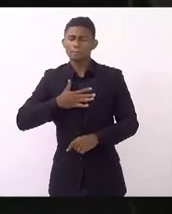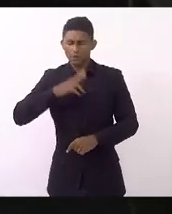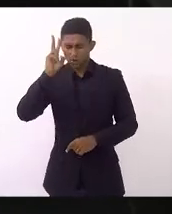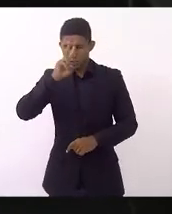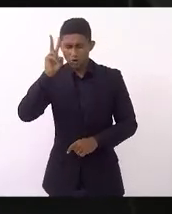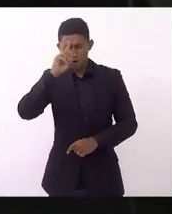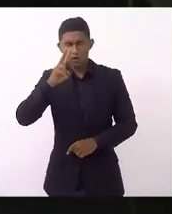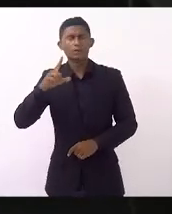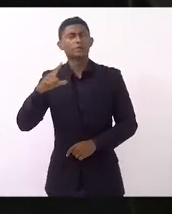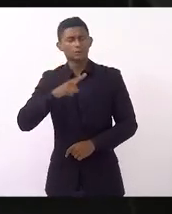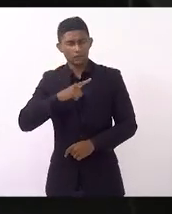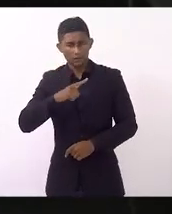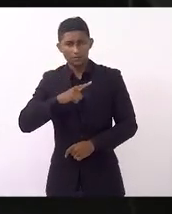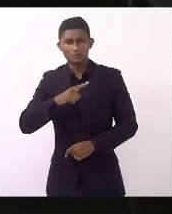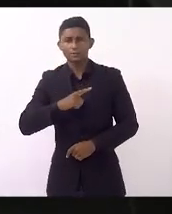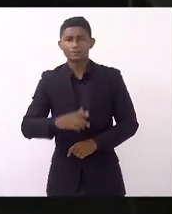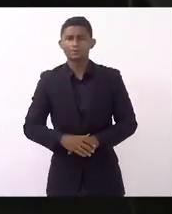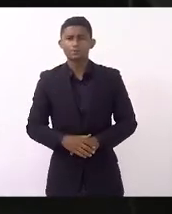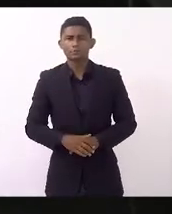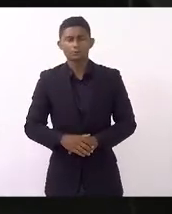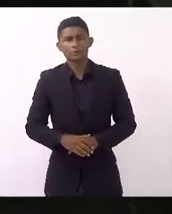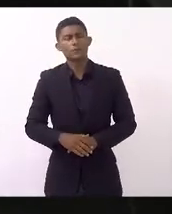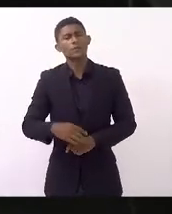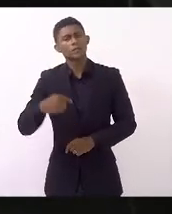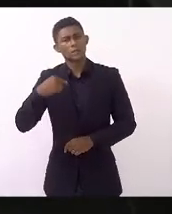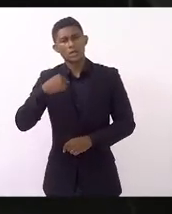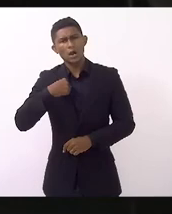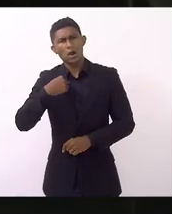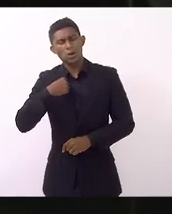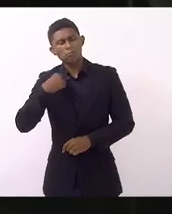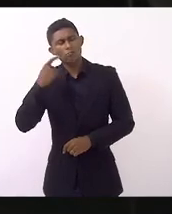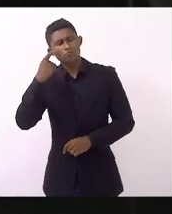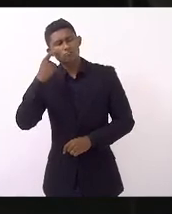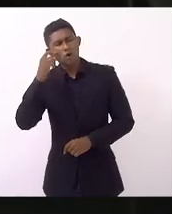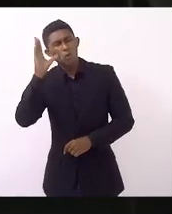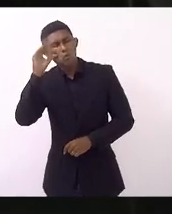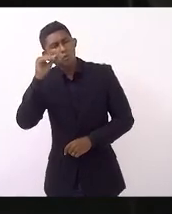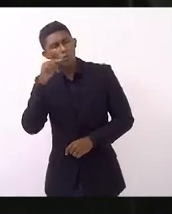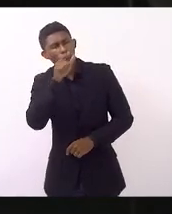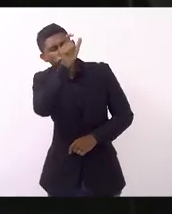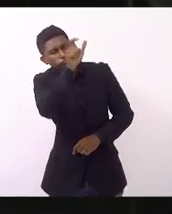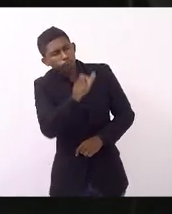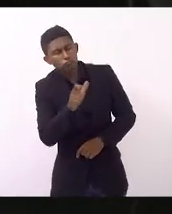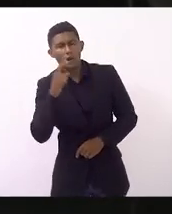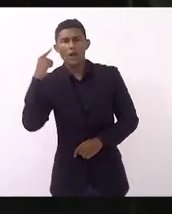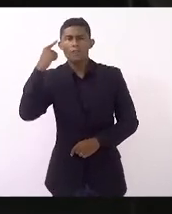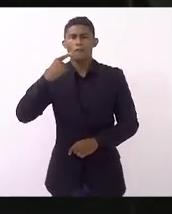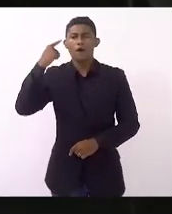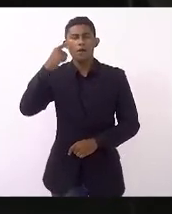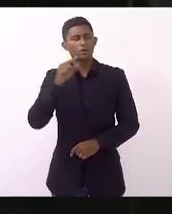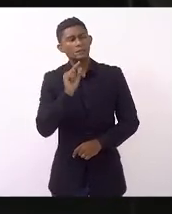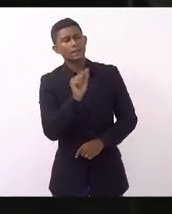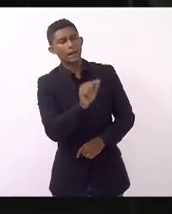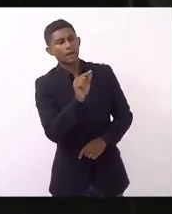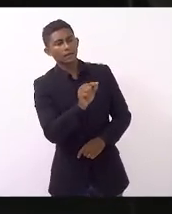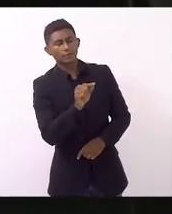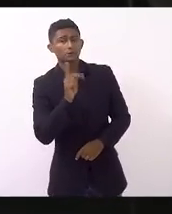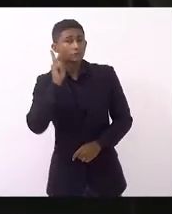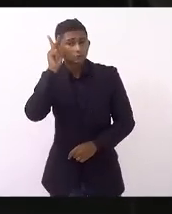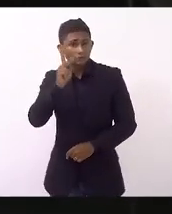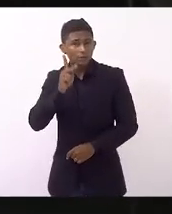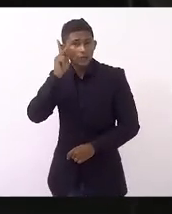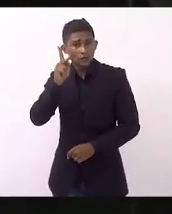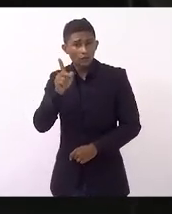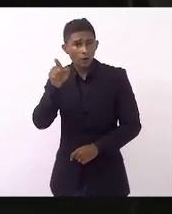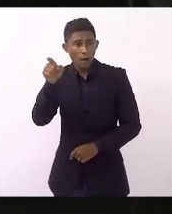E eu procurei saber sobre quem era esse advogado que o vereador constituiu para fazer